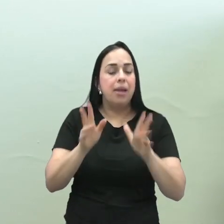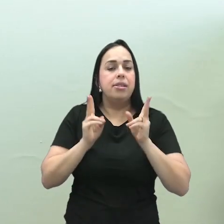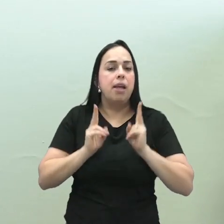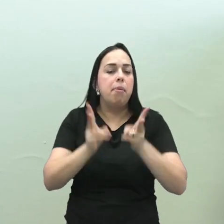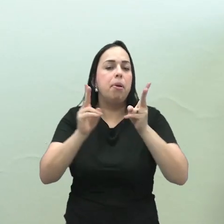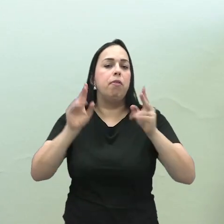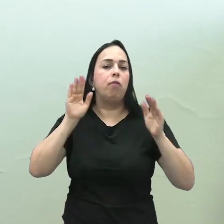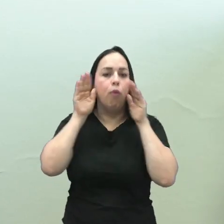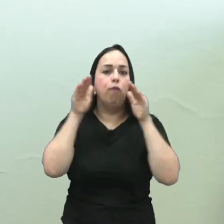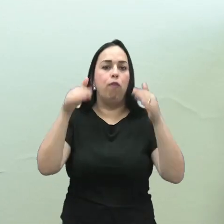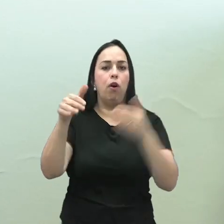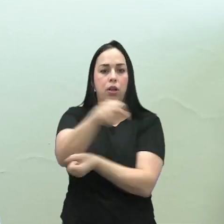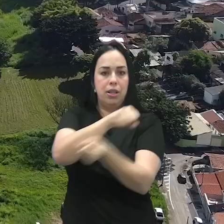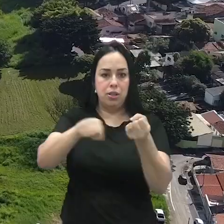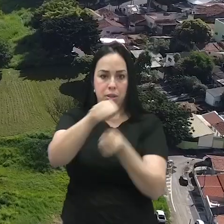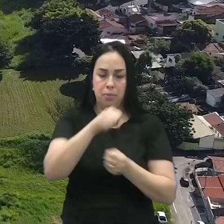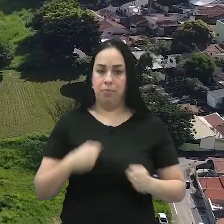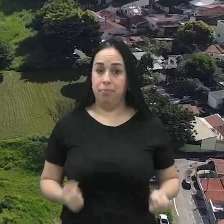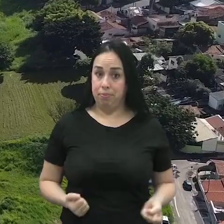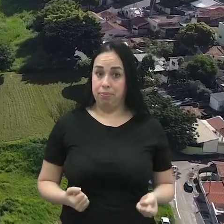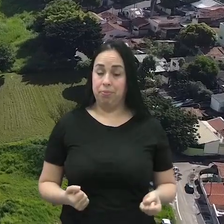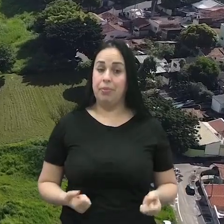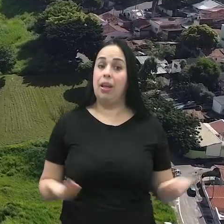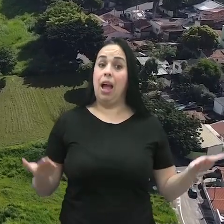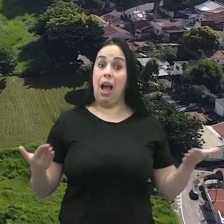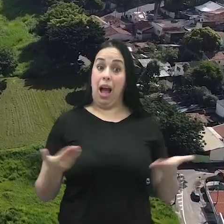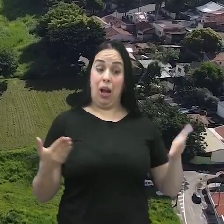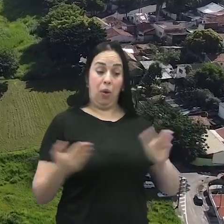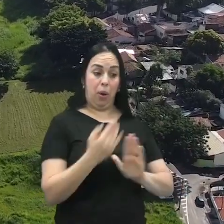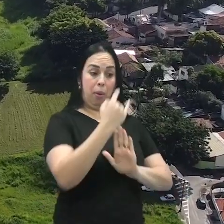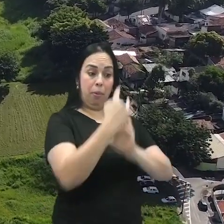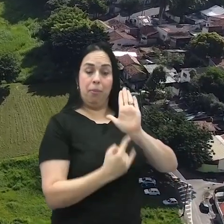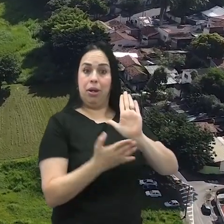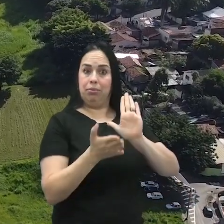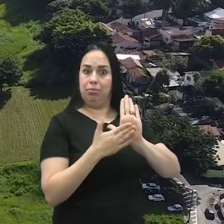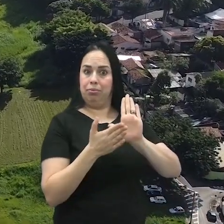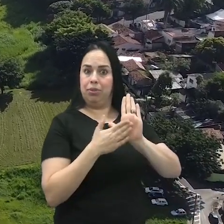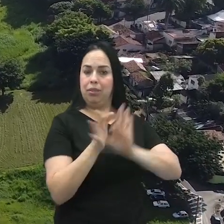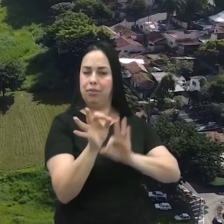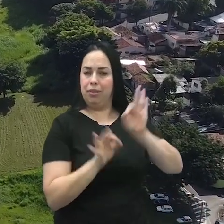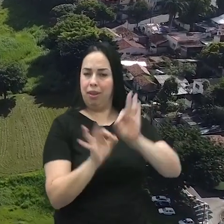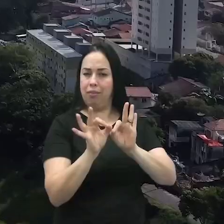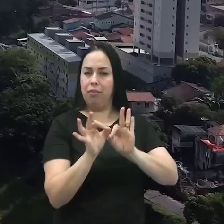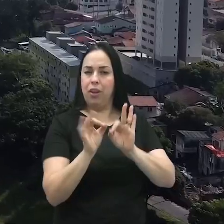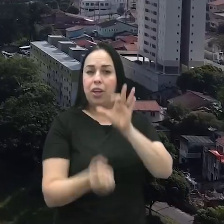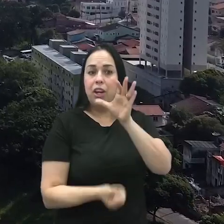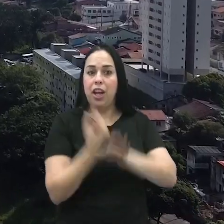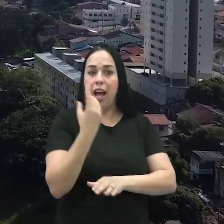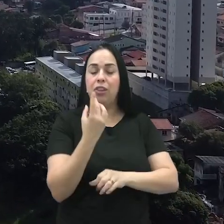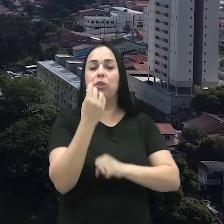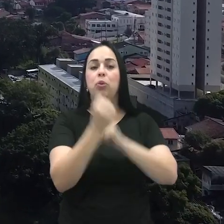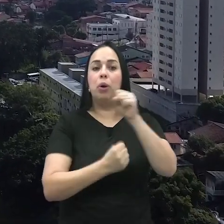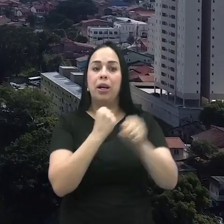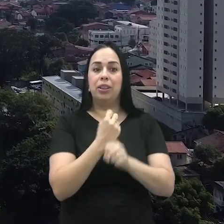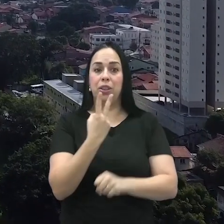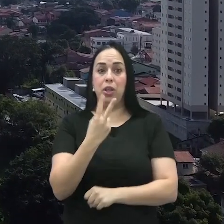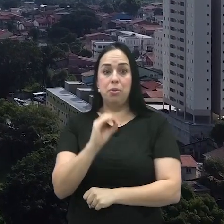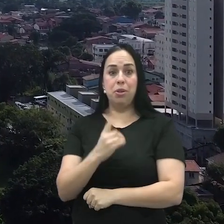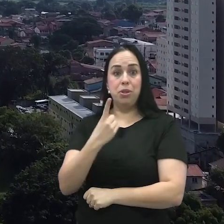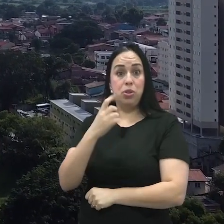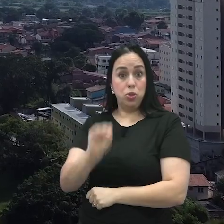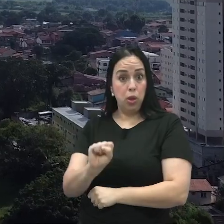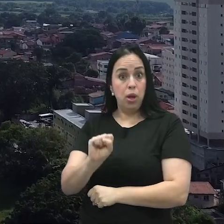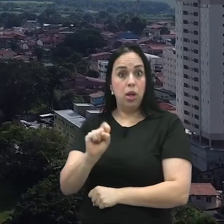desenvolvimento sustentável como pauta. O atual Plano Diretor de São José foi criado em 2018 e o próximo será feito